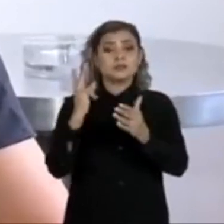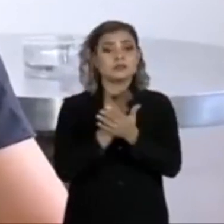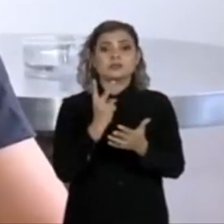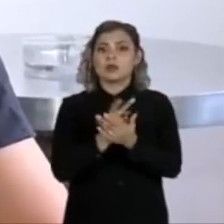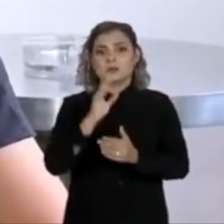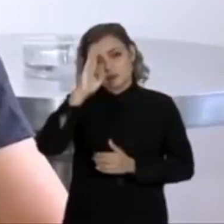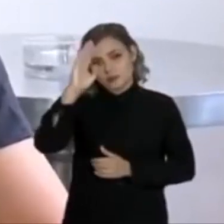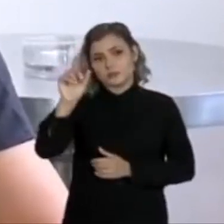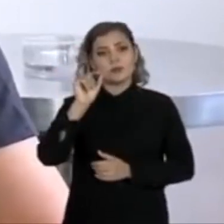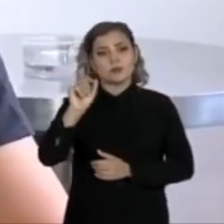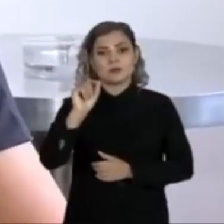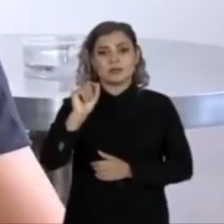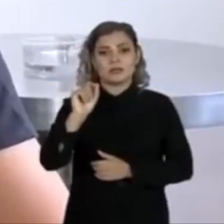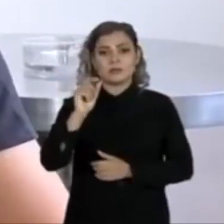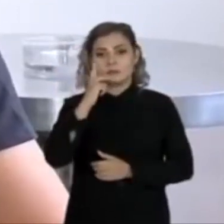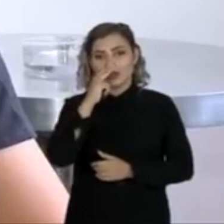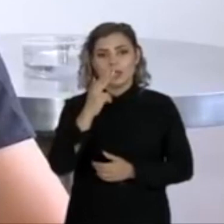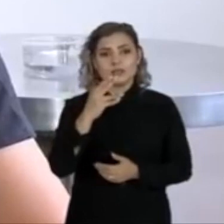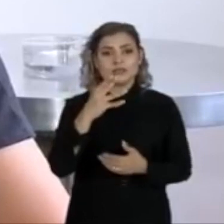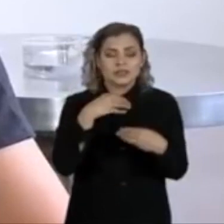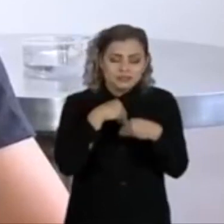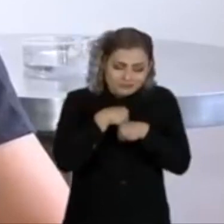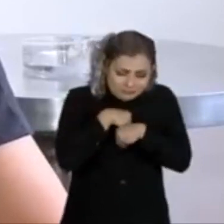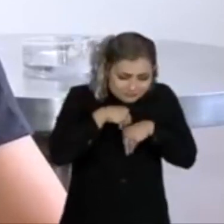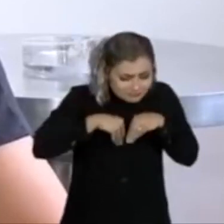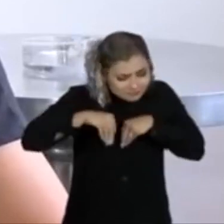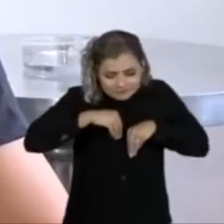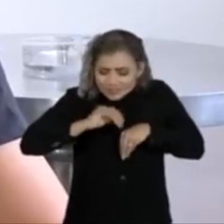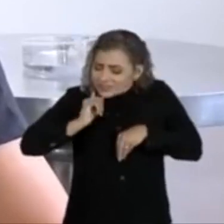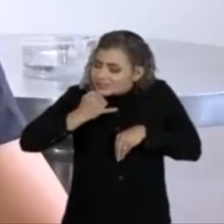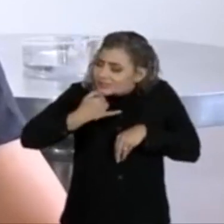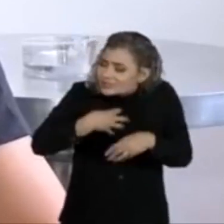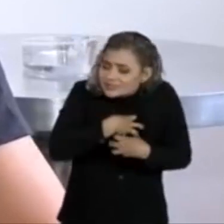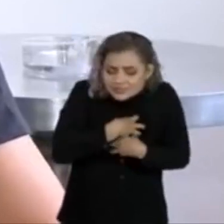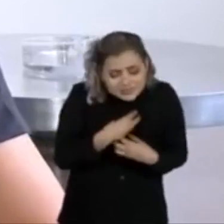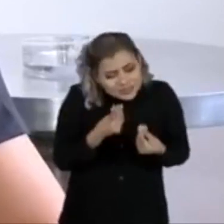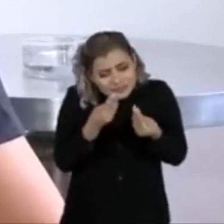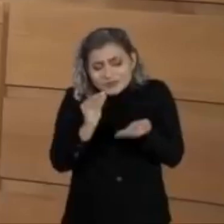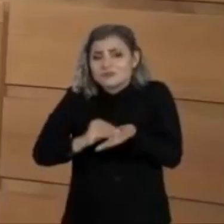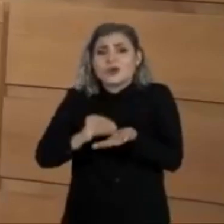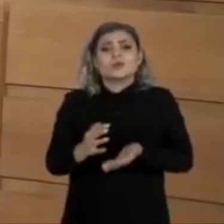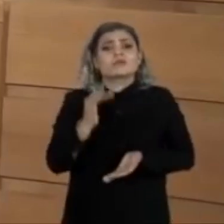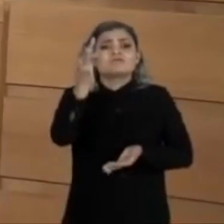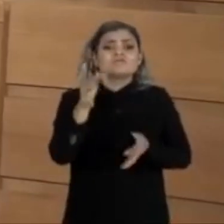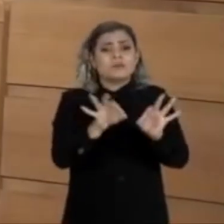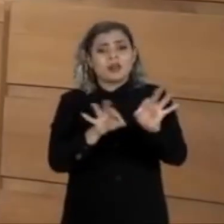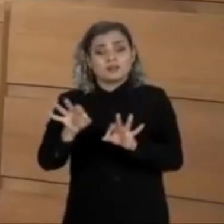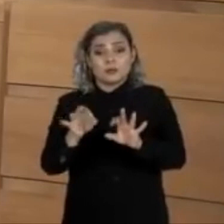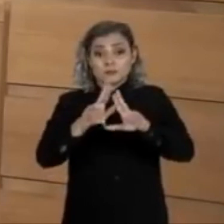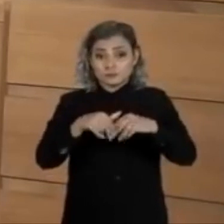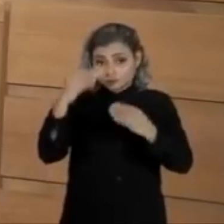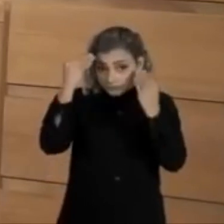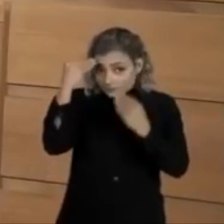prevalência da de uma tristeza profunda em uma falta de expectativa a psiquiatra da infância